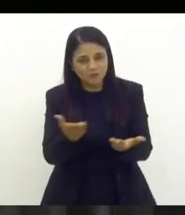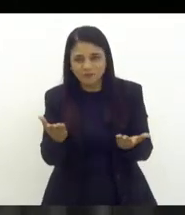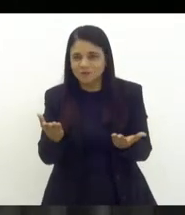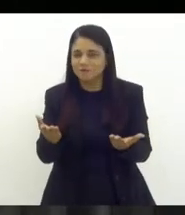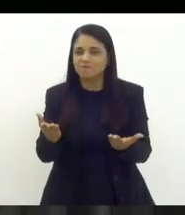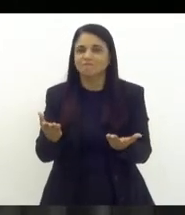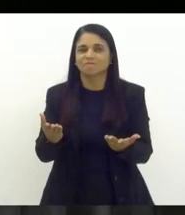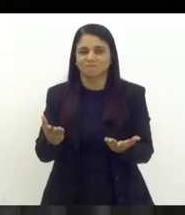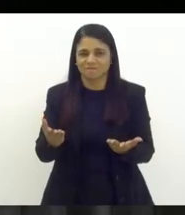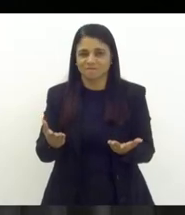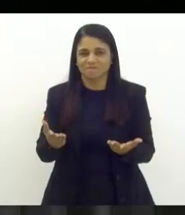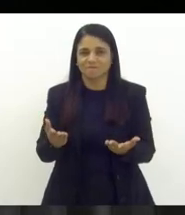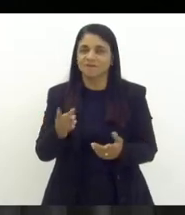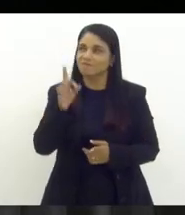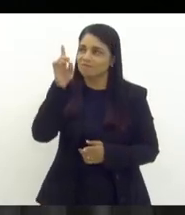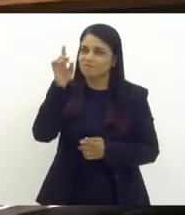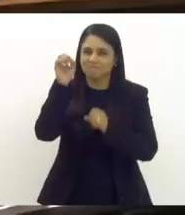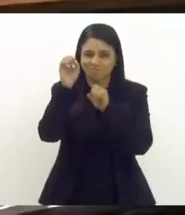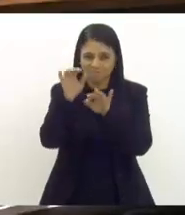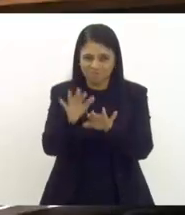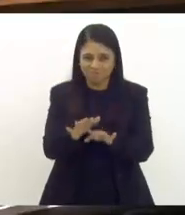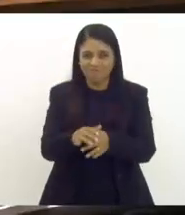aqui fiquem com